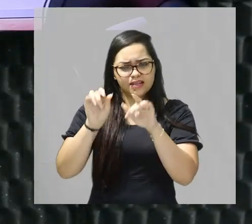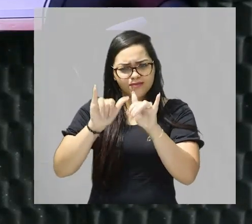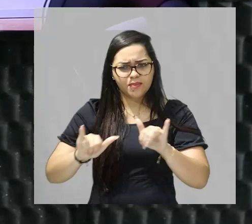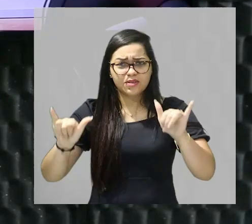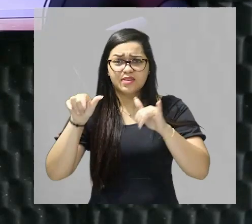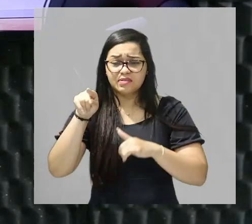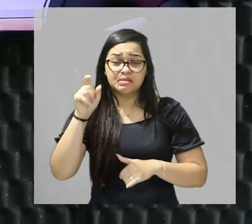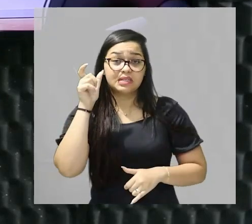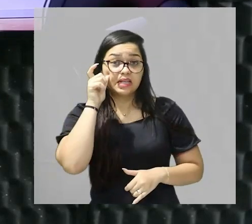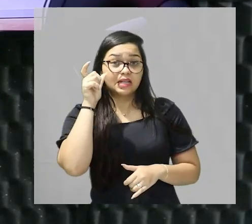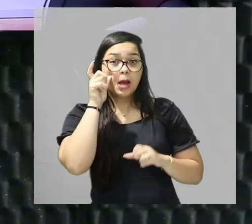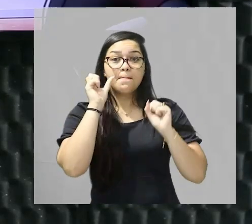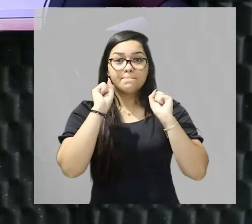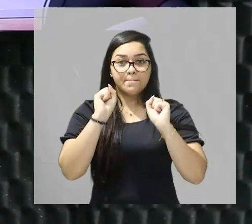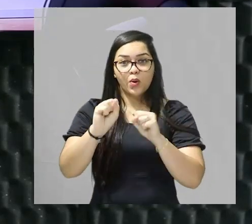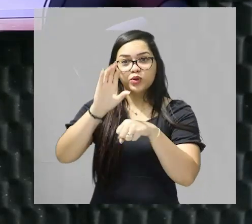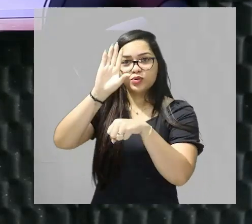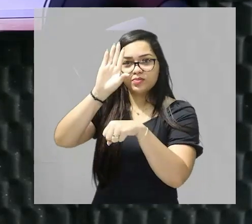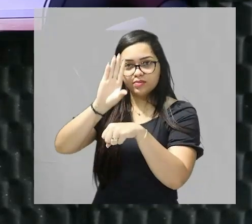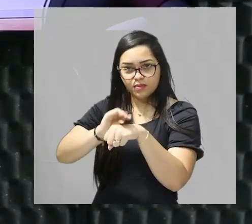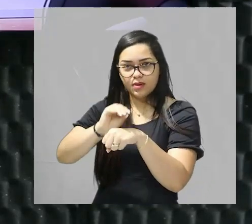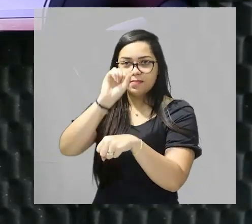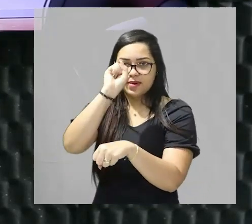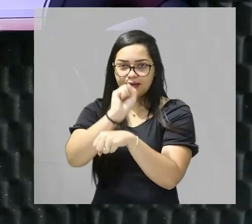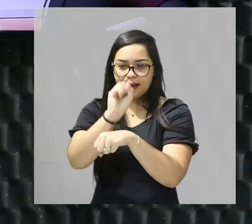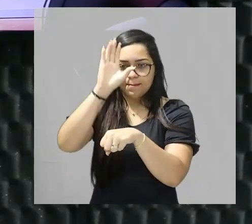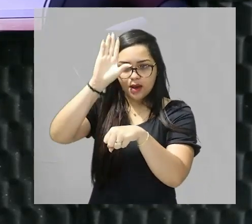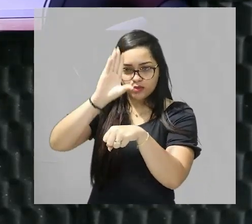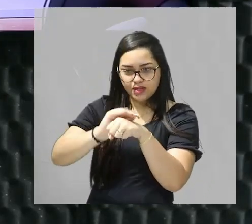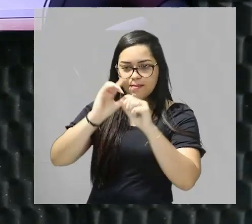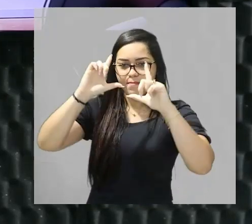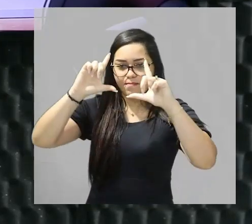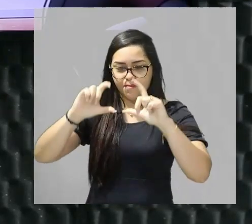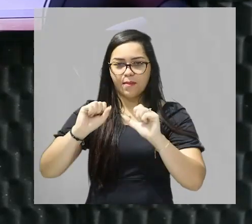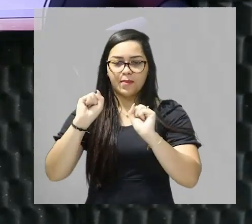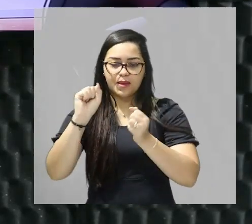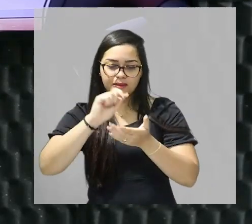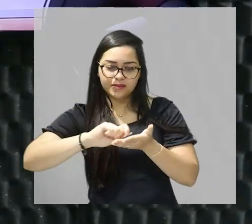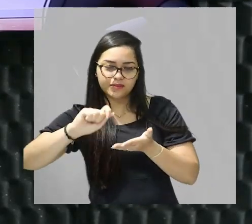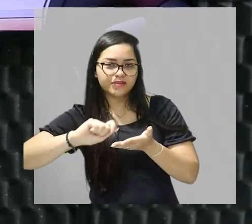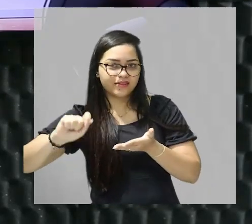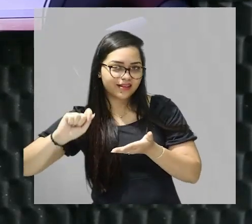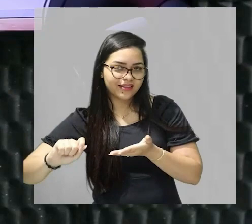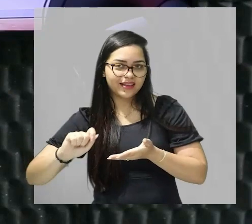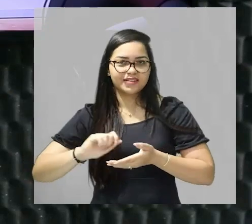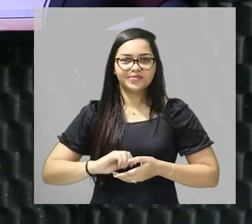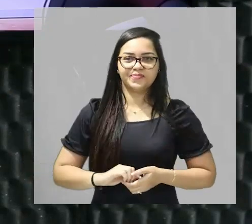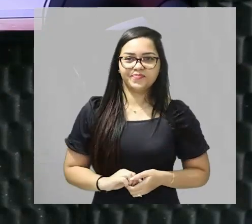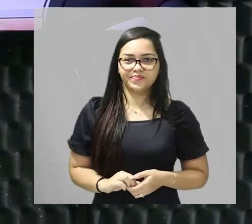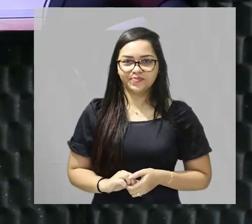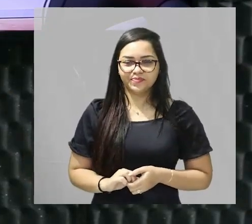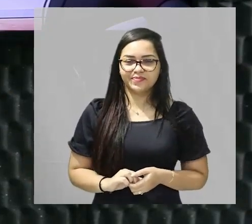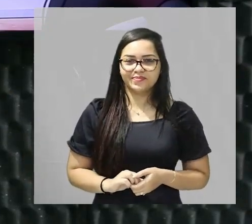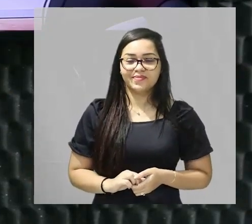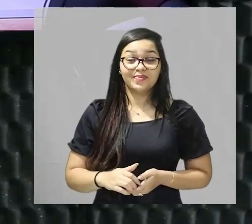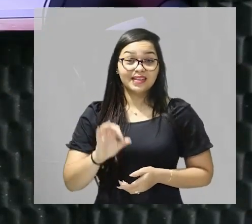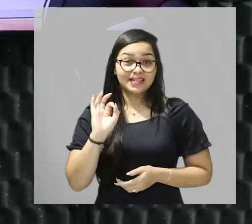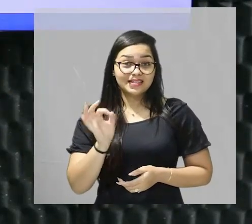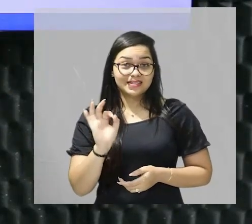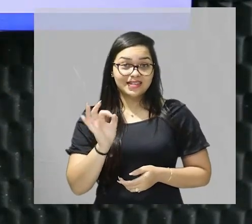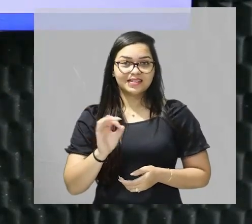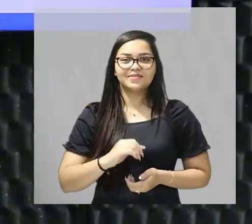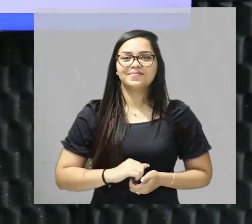você achar interessante turminha, você pode pausar, printar a tela e passar essas informações para o caderno. Beleza?